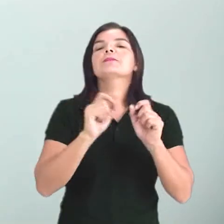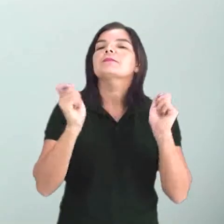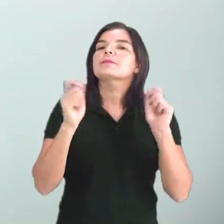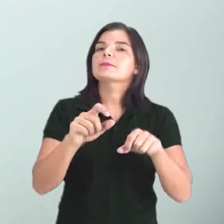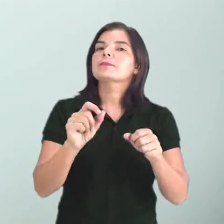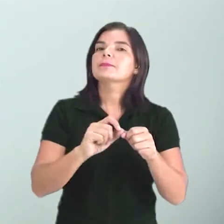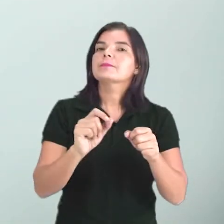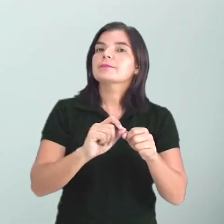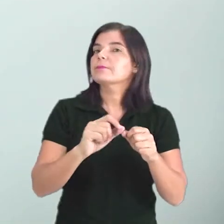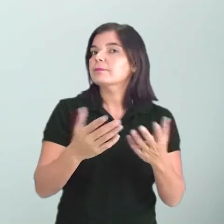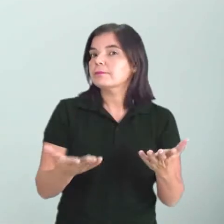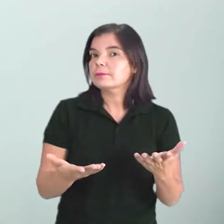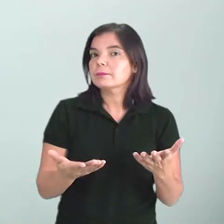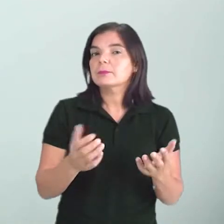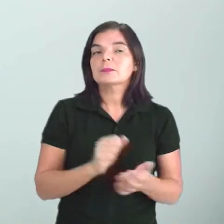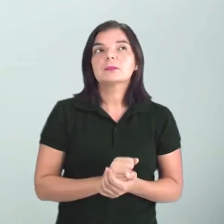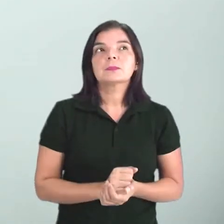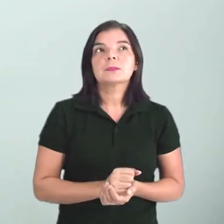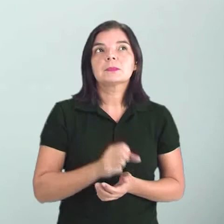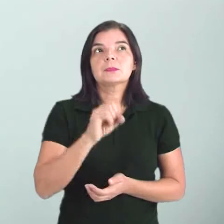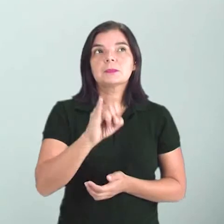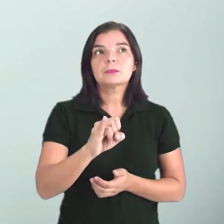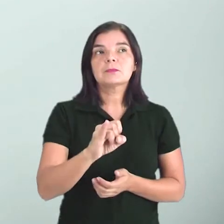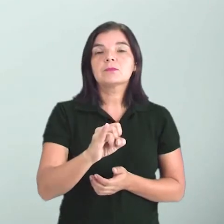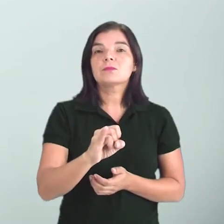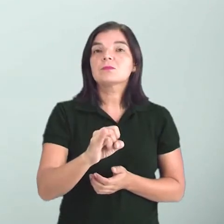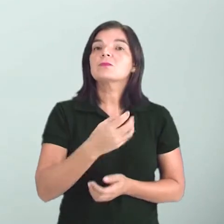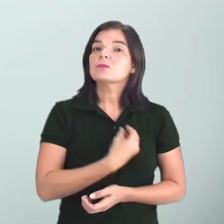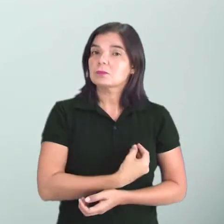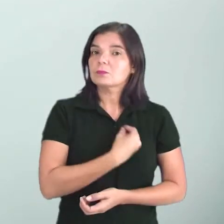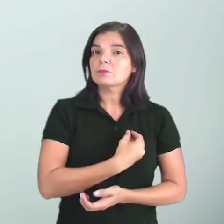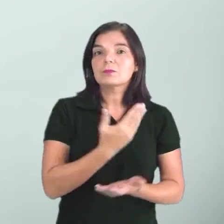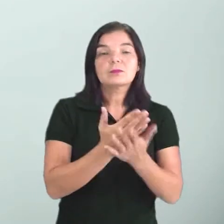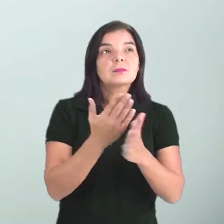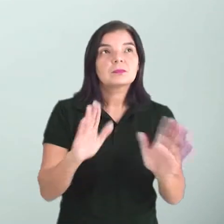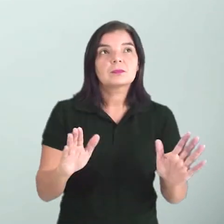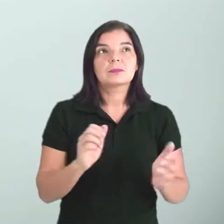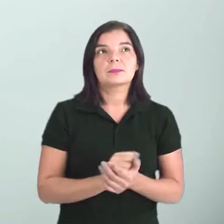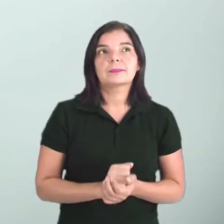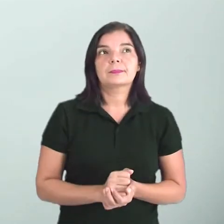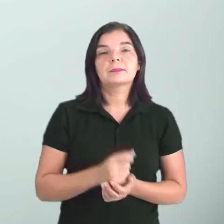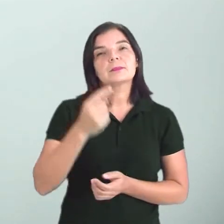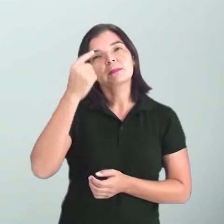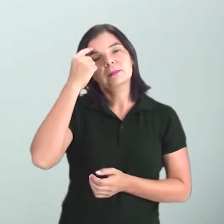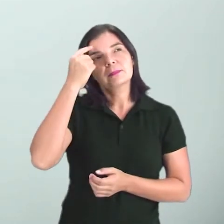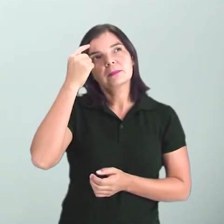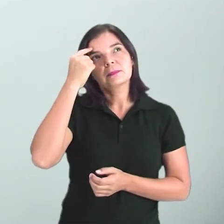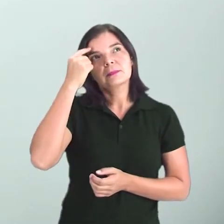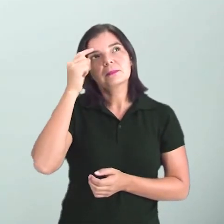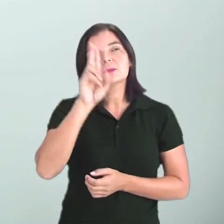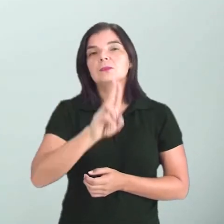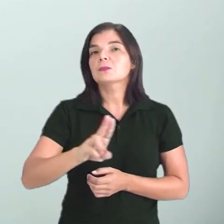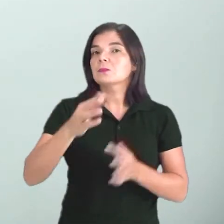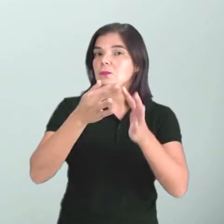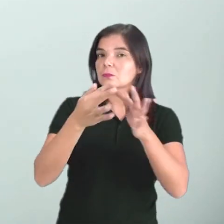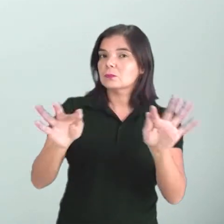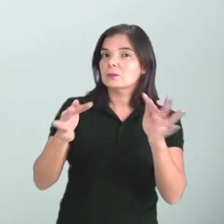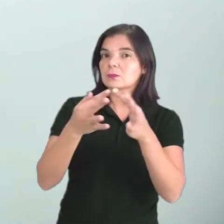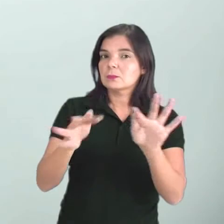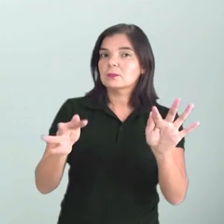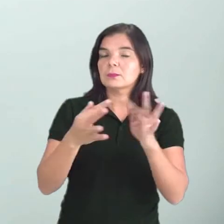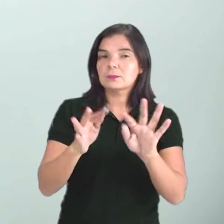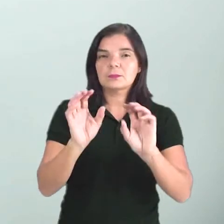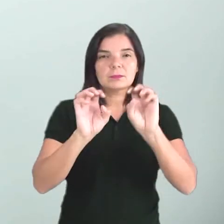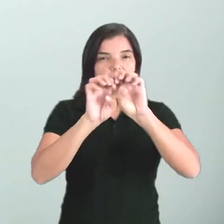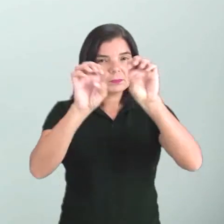podem fazer, o que vocês farão se essa situação que a gente está vivendo acabar? Pensem nisso e usem frases